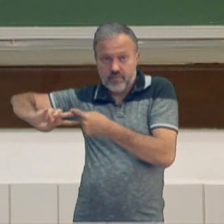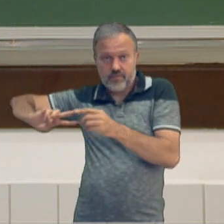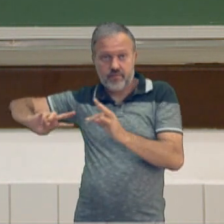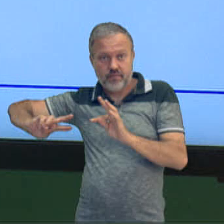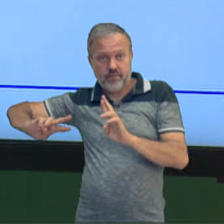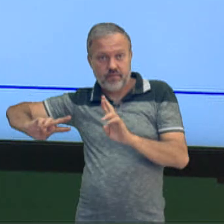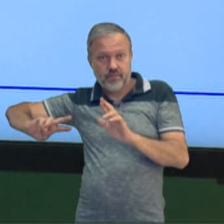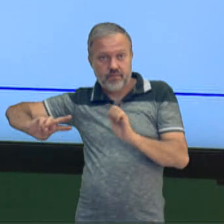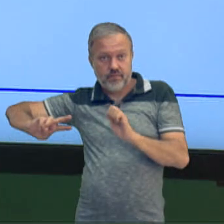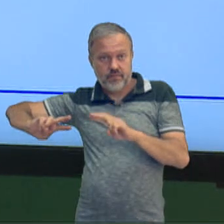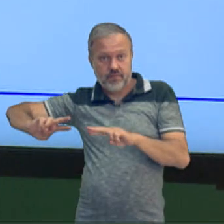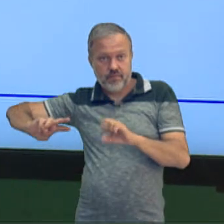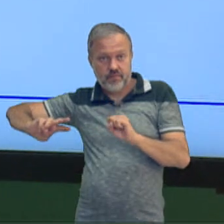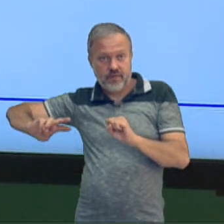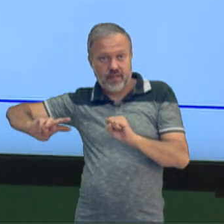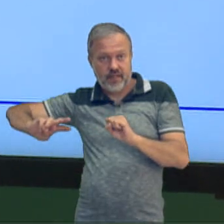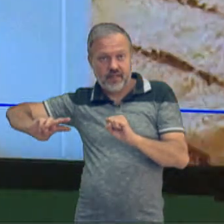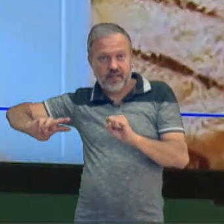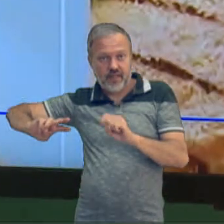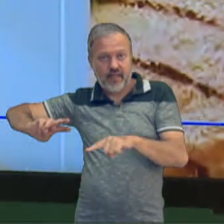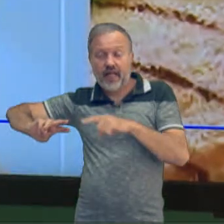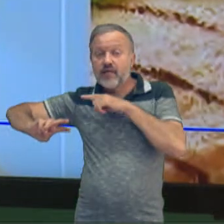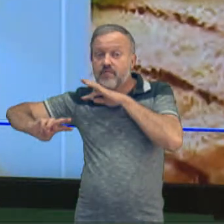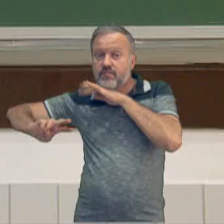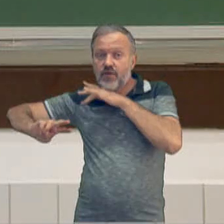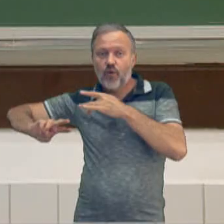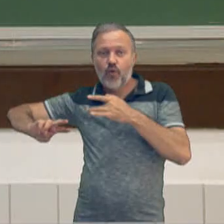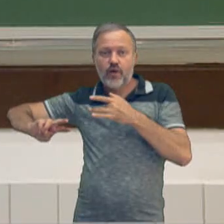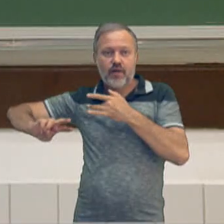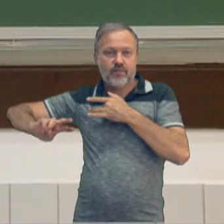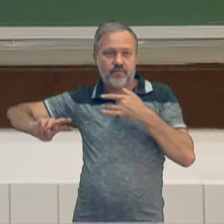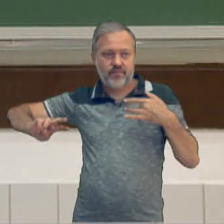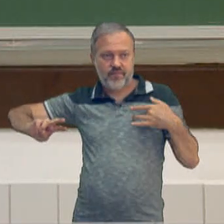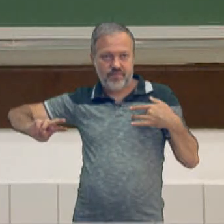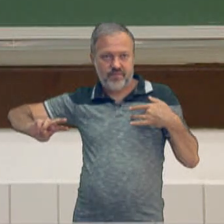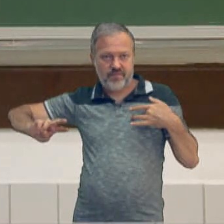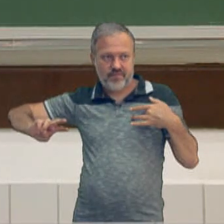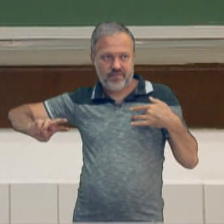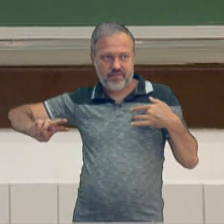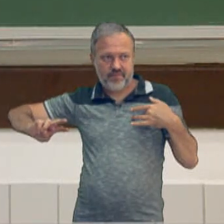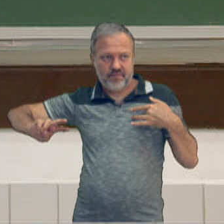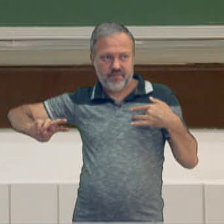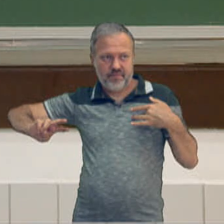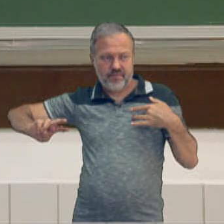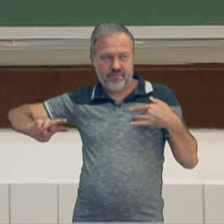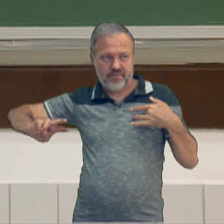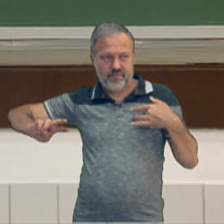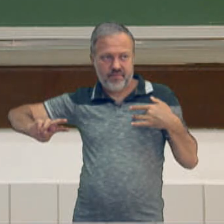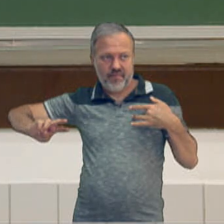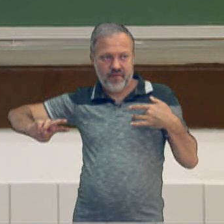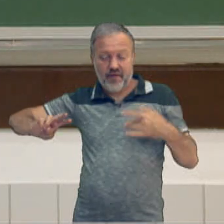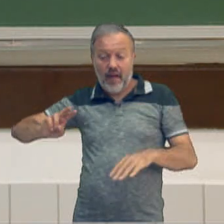aqui é detalhe de química, a gente não vai aprofundar. Mas vocês têm que saber que a gordura trans, ela é pior, porque ela se